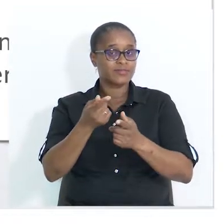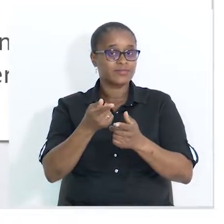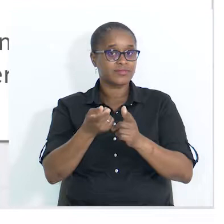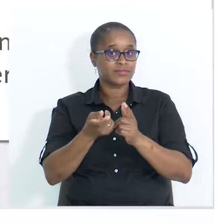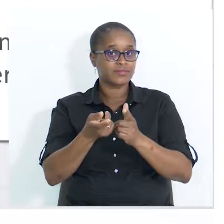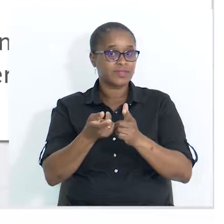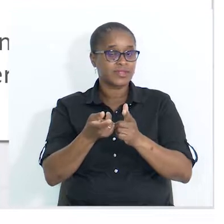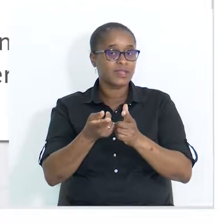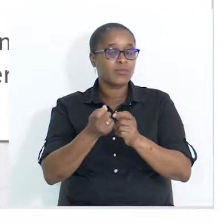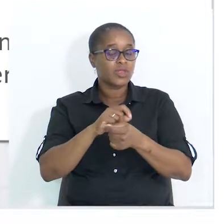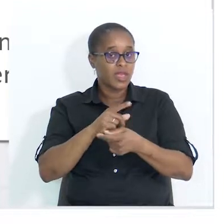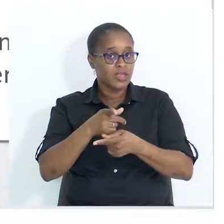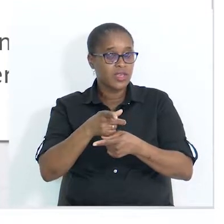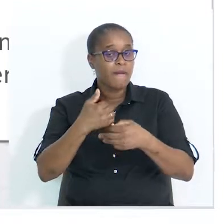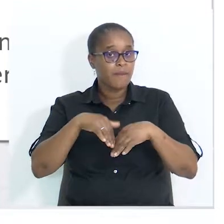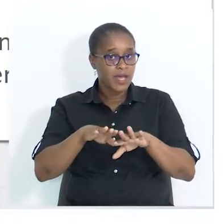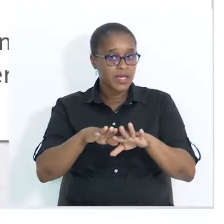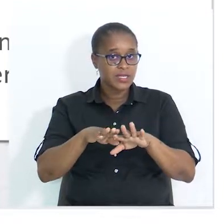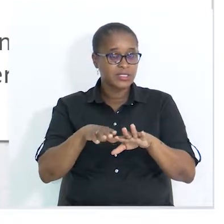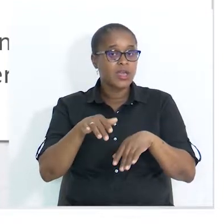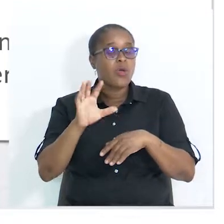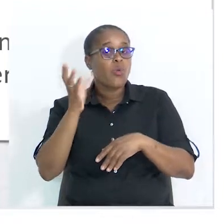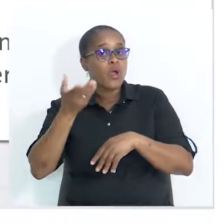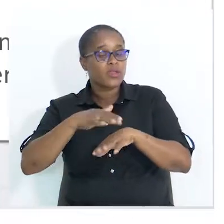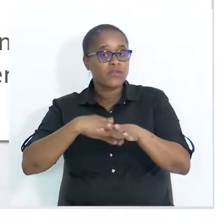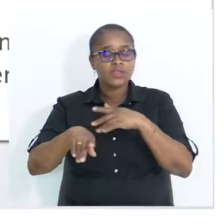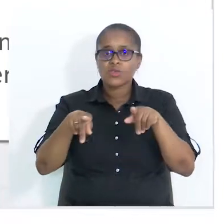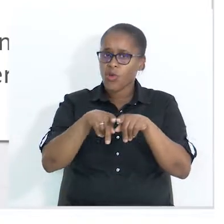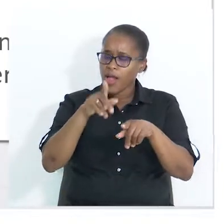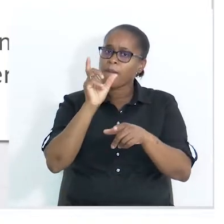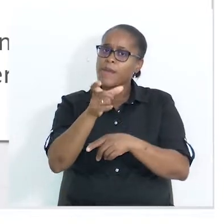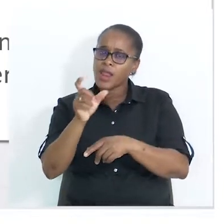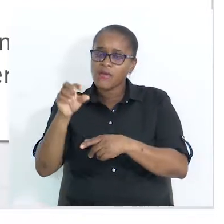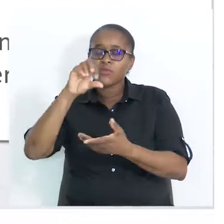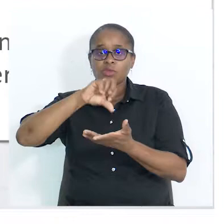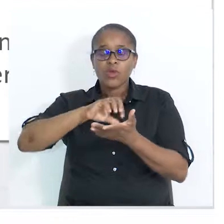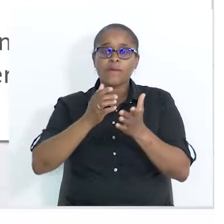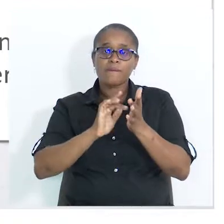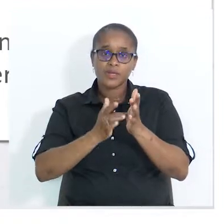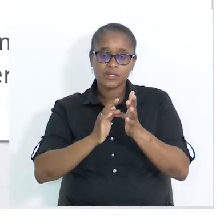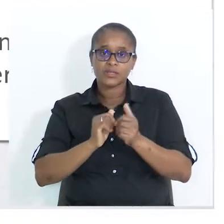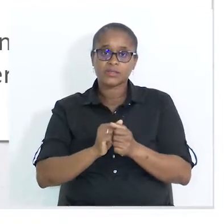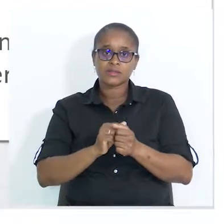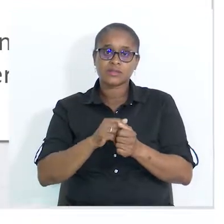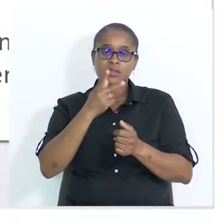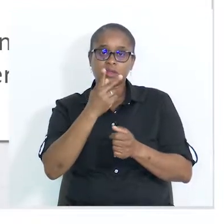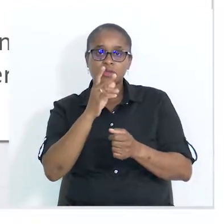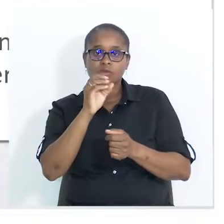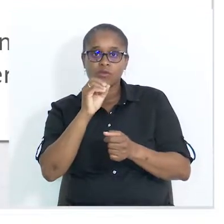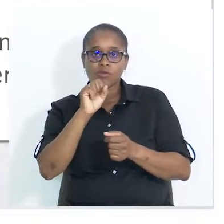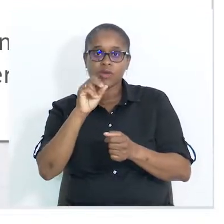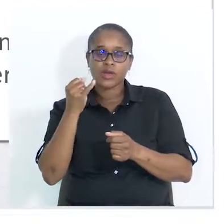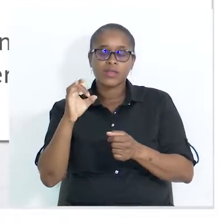vogais. Mas, ao realizar essas mesmas palavras no território brasileiro, as vogais